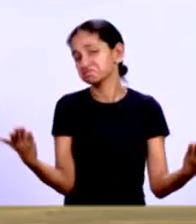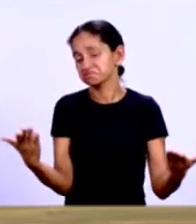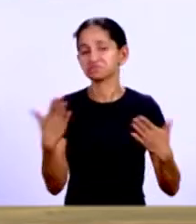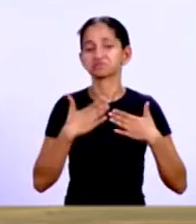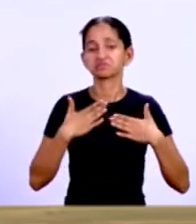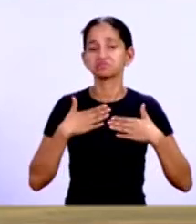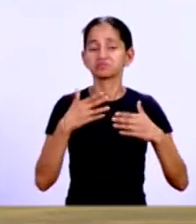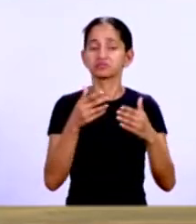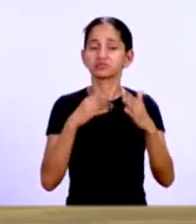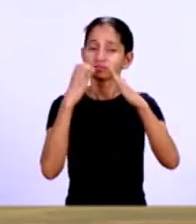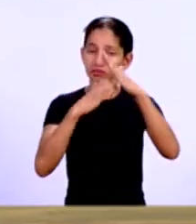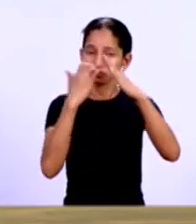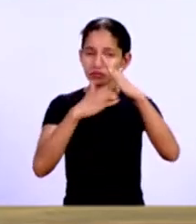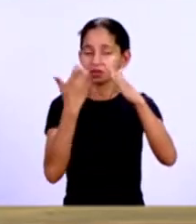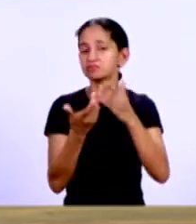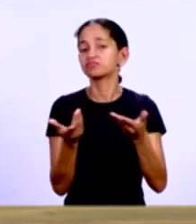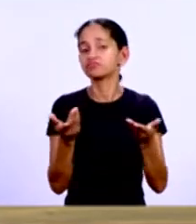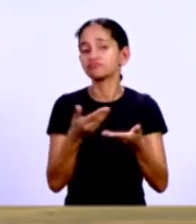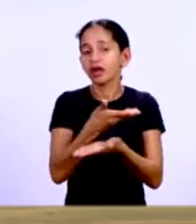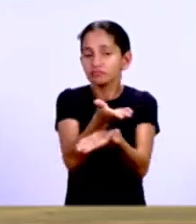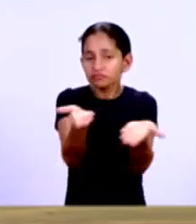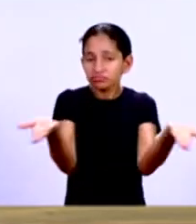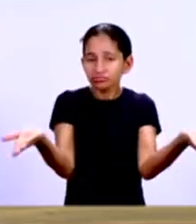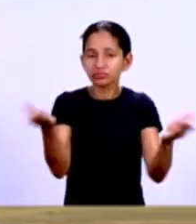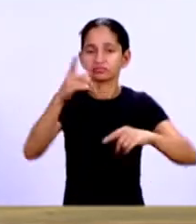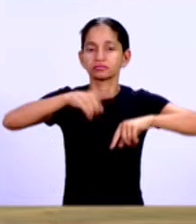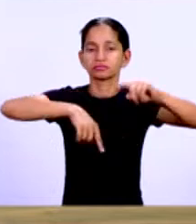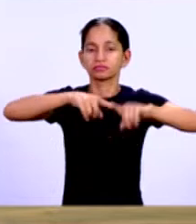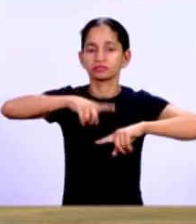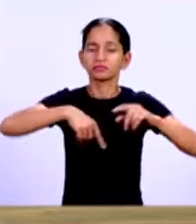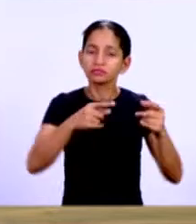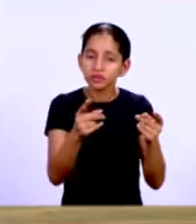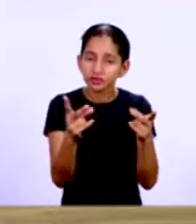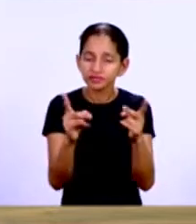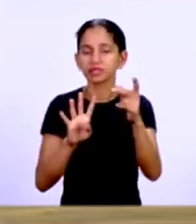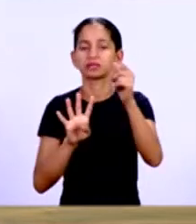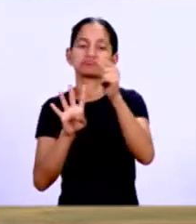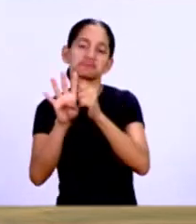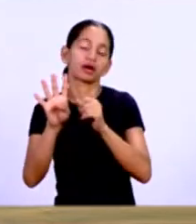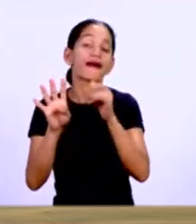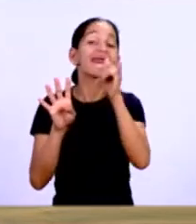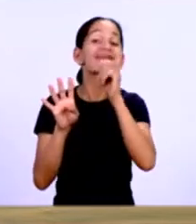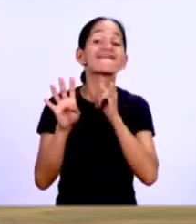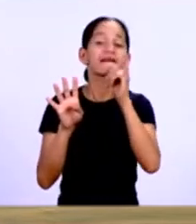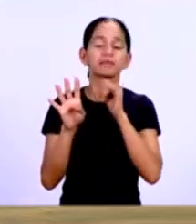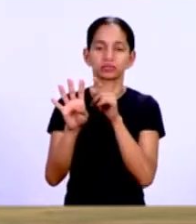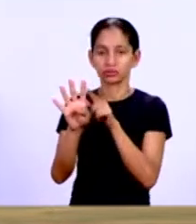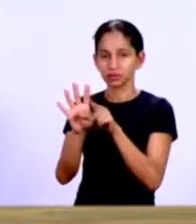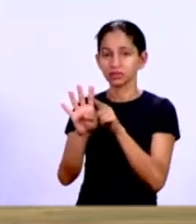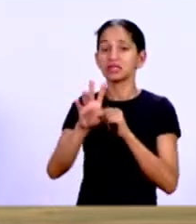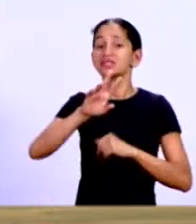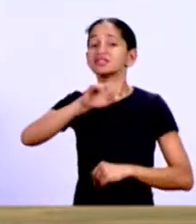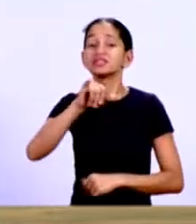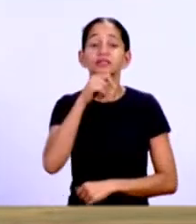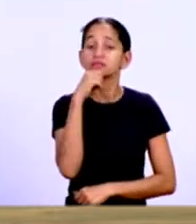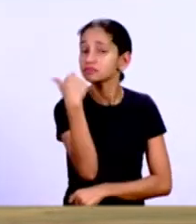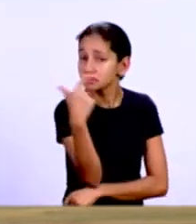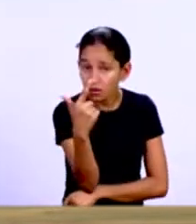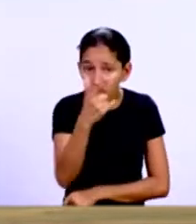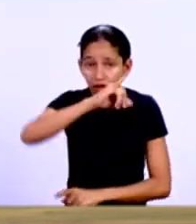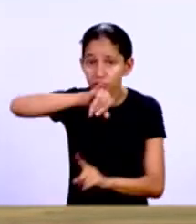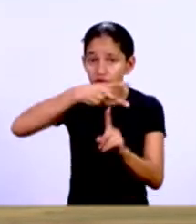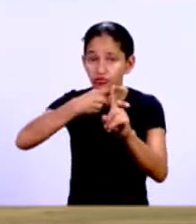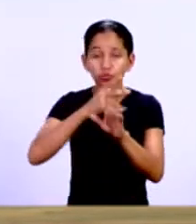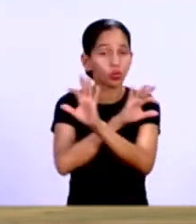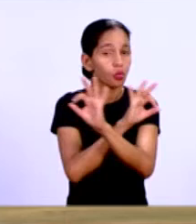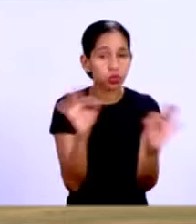comércio vai disponibilizar que uma grande parte da sua venda seja feita a prazo. Se você não cobrar um juros adequado